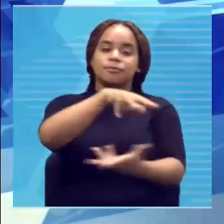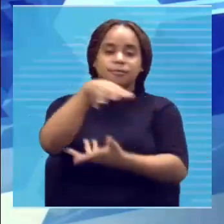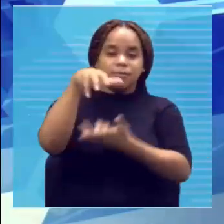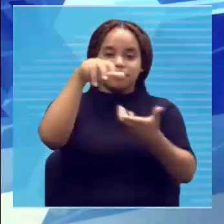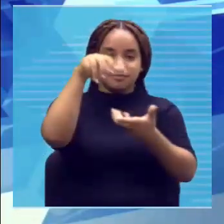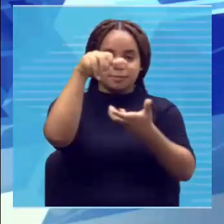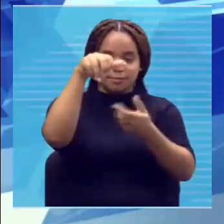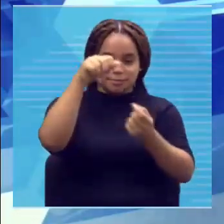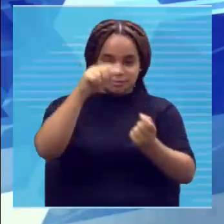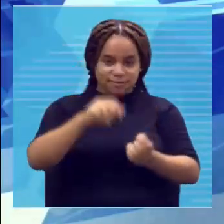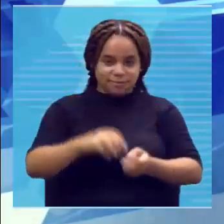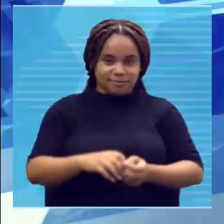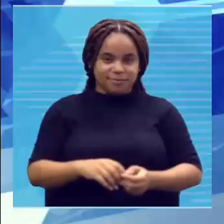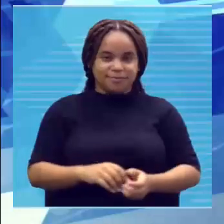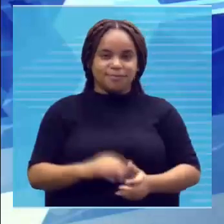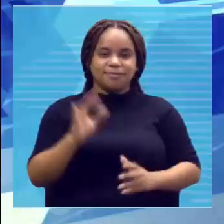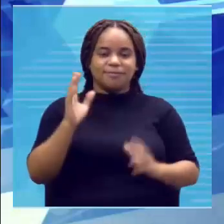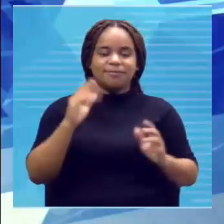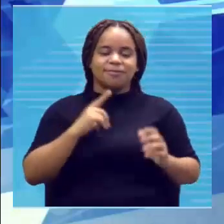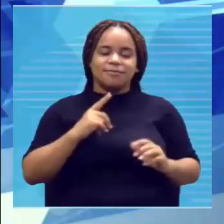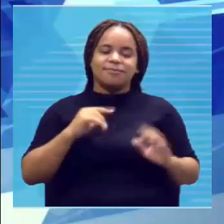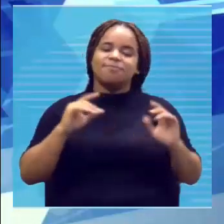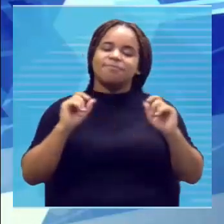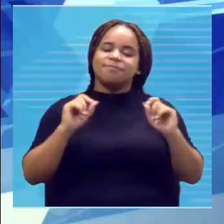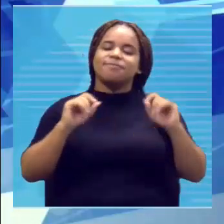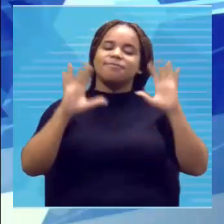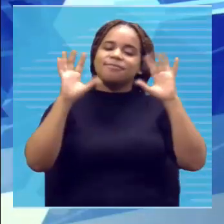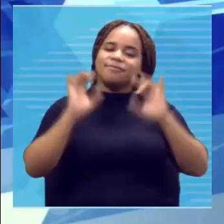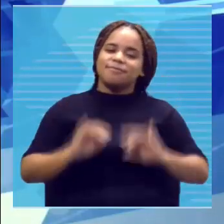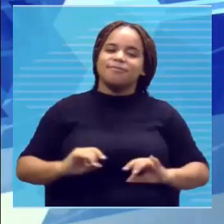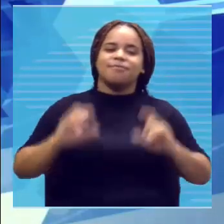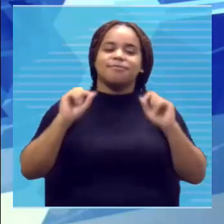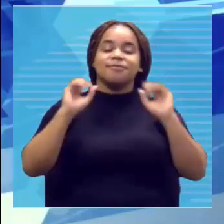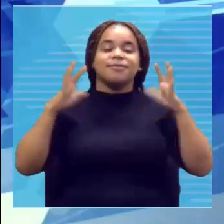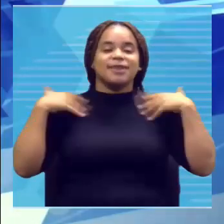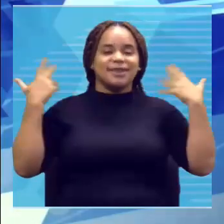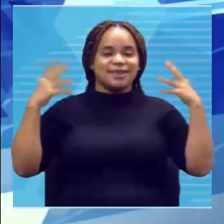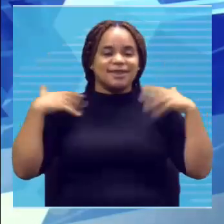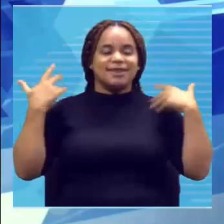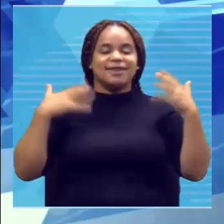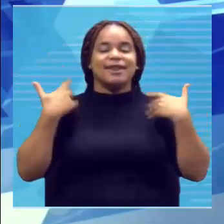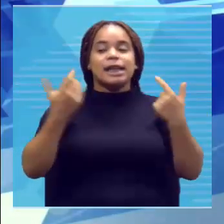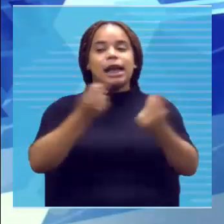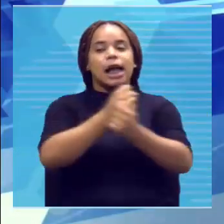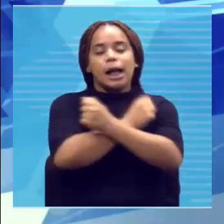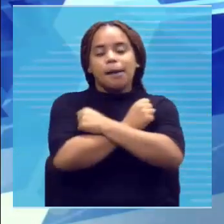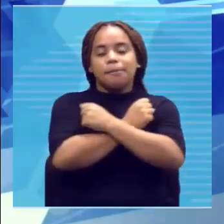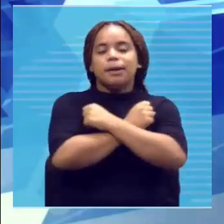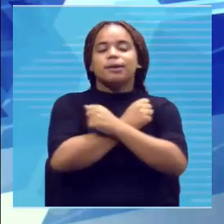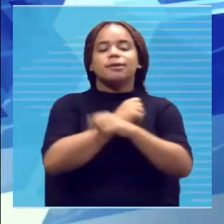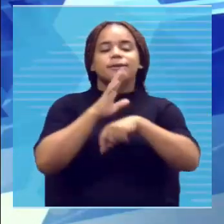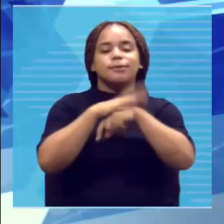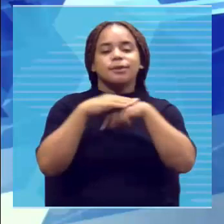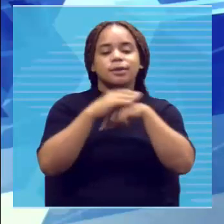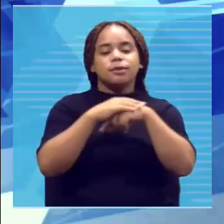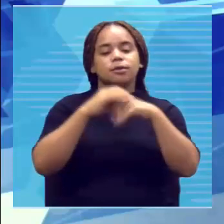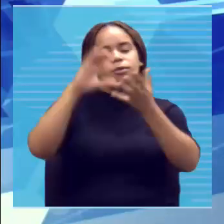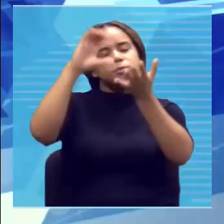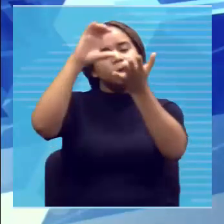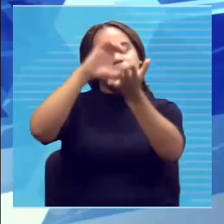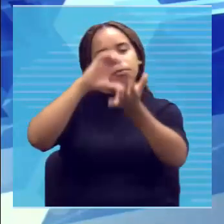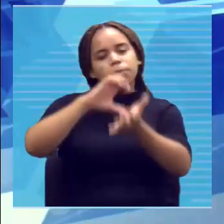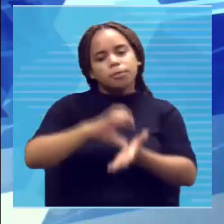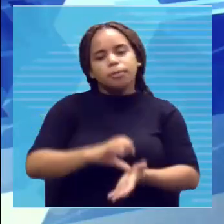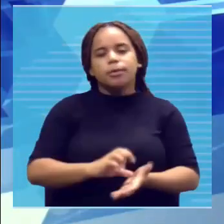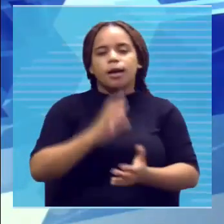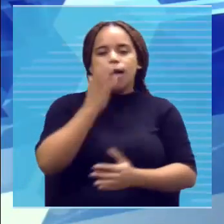mundo inteiro salve salve alegria alegria abraço carinhoso muitos polos que acompanham essa